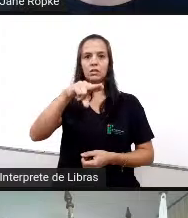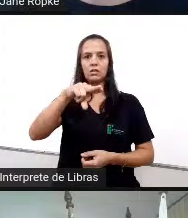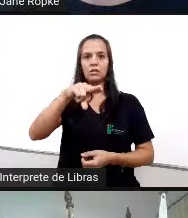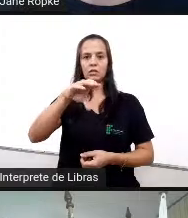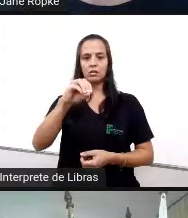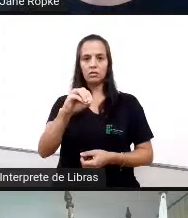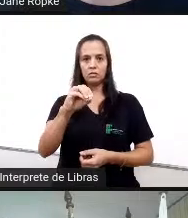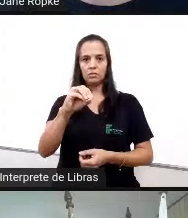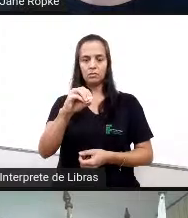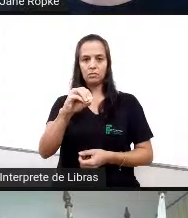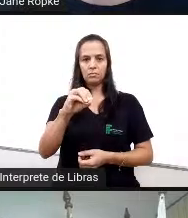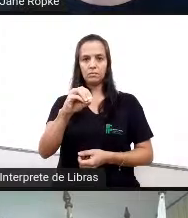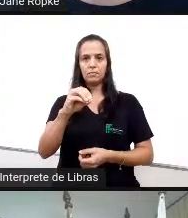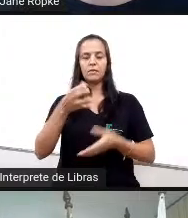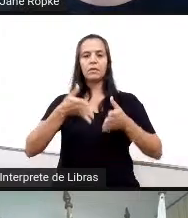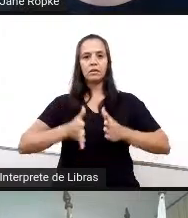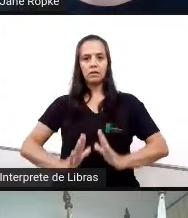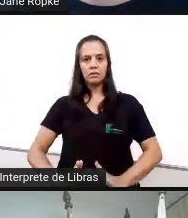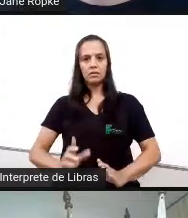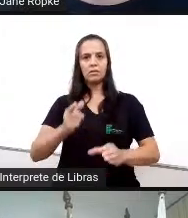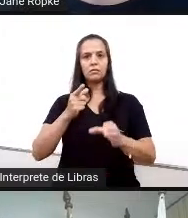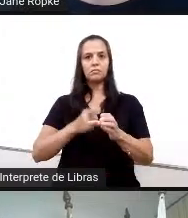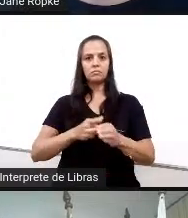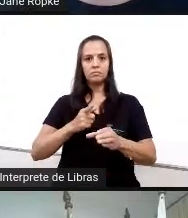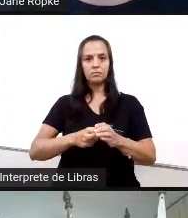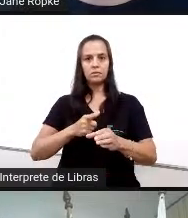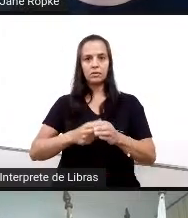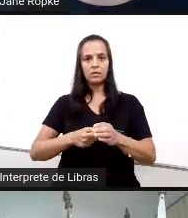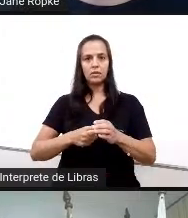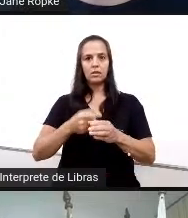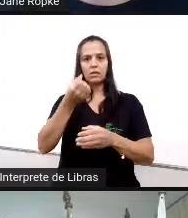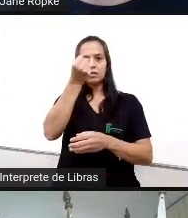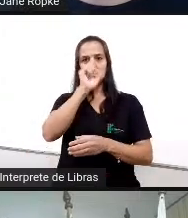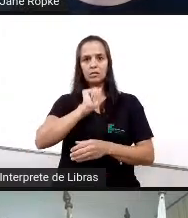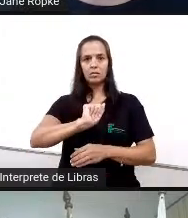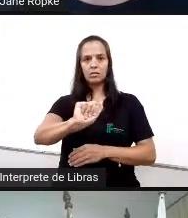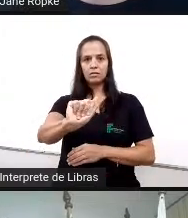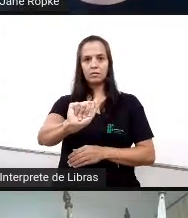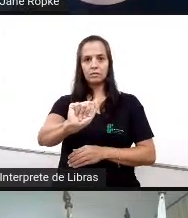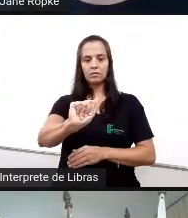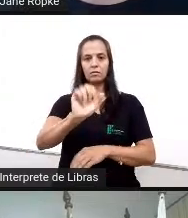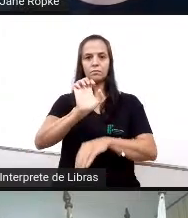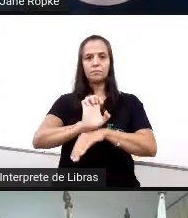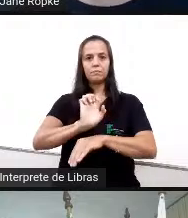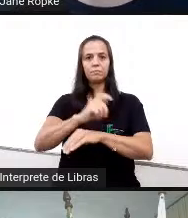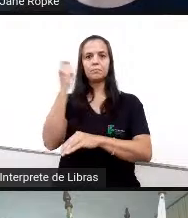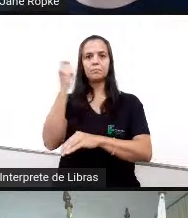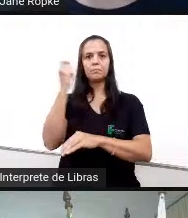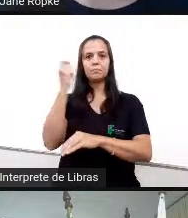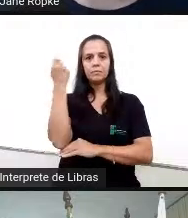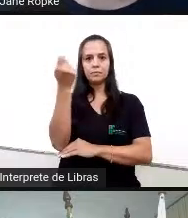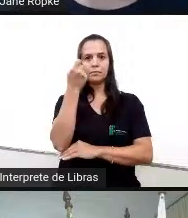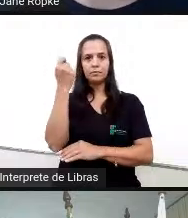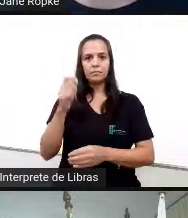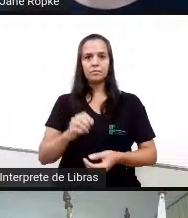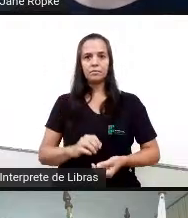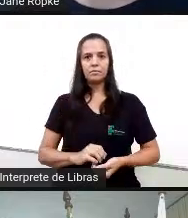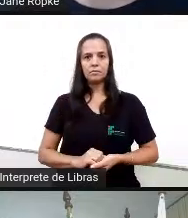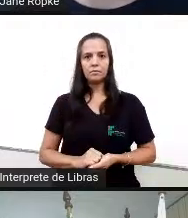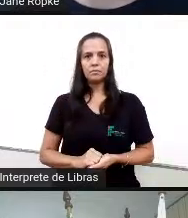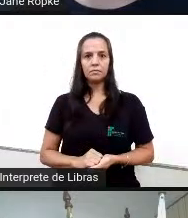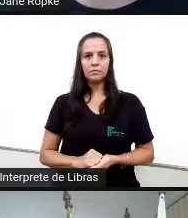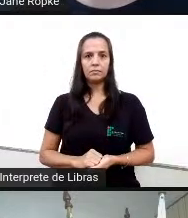Cristiano Bajeski Sobuki, natural da cidade de Santo Ângelo, estado do Rio Grande do